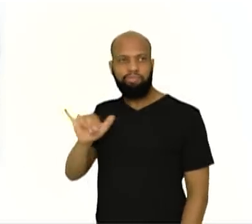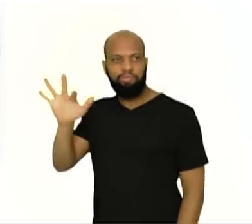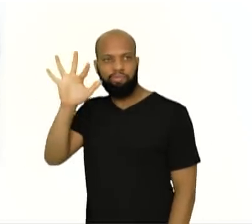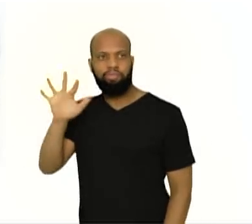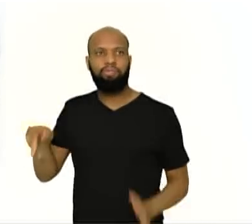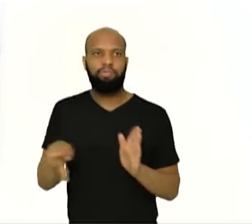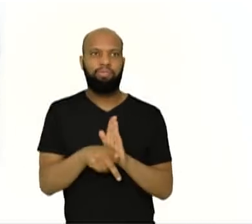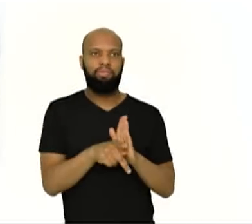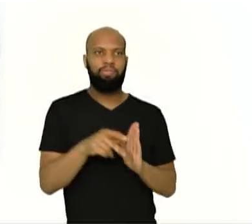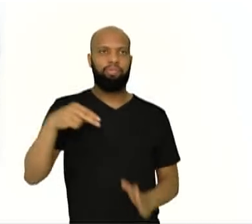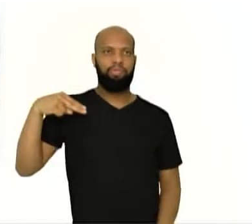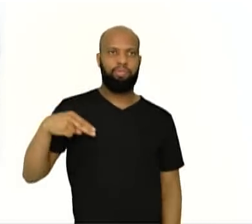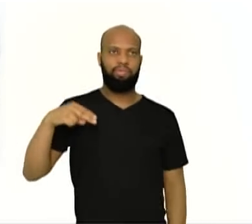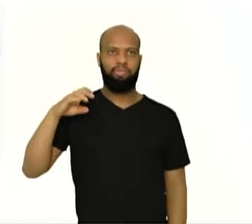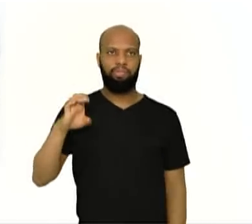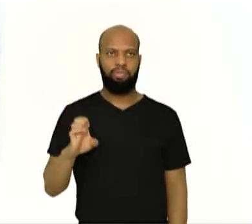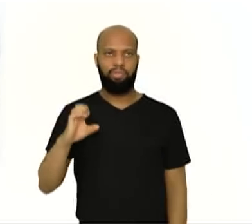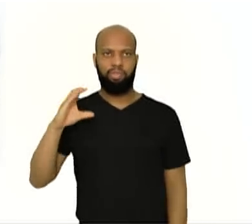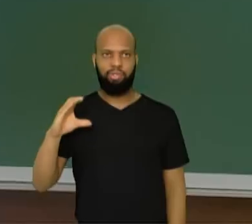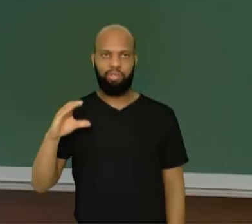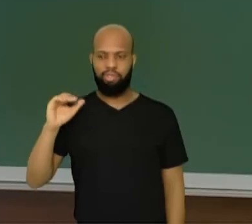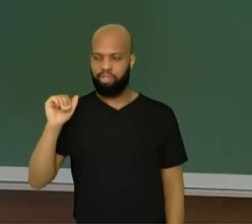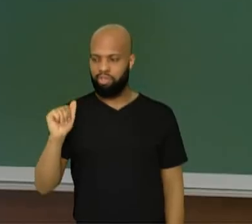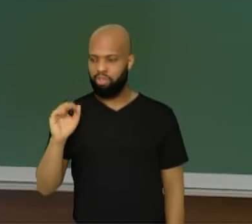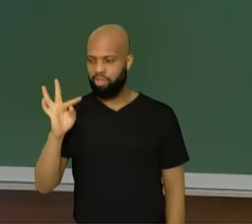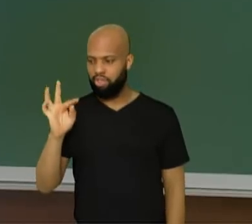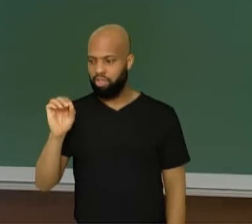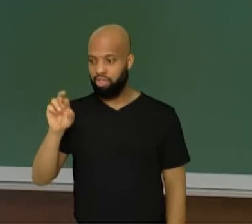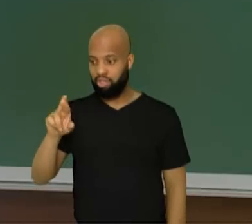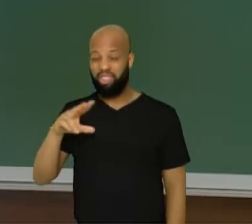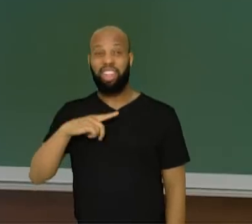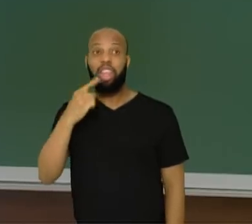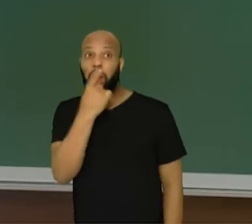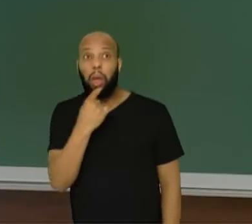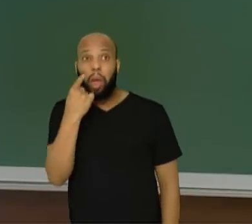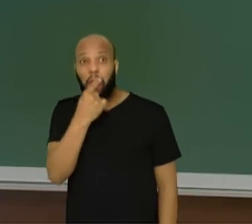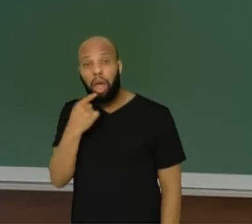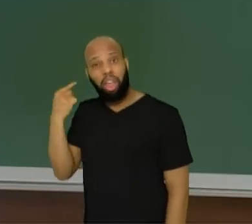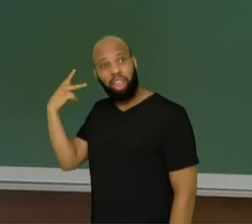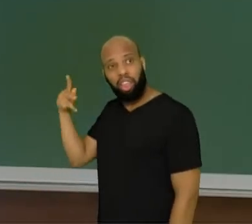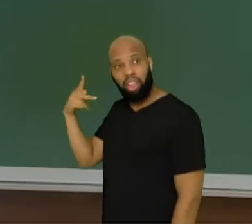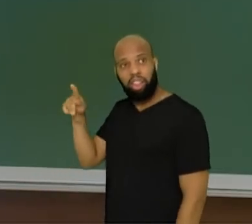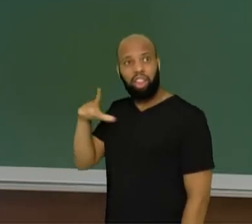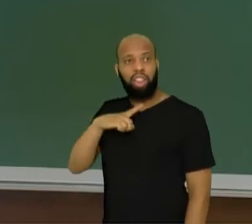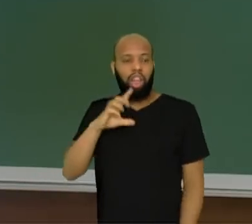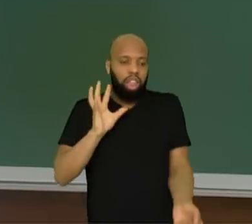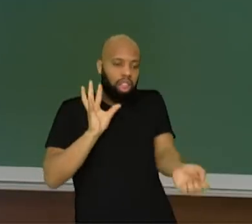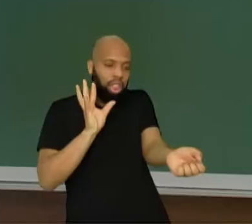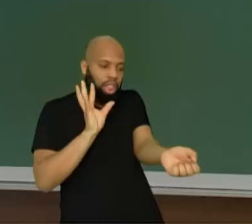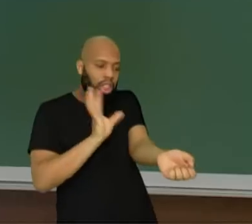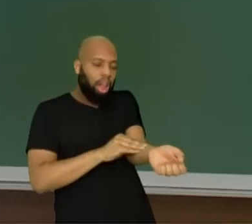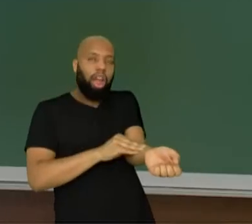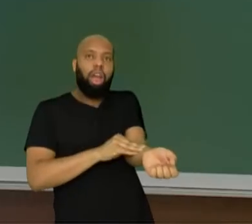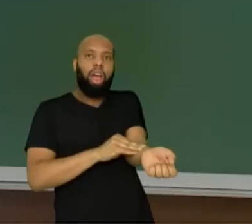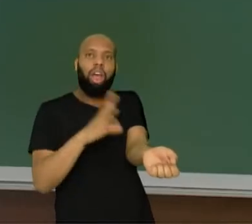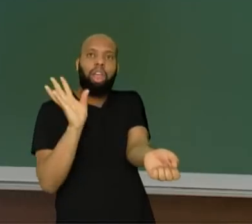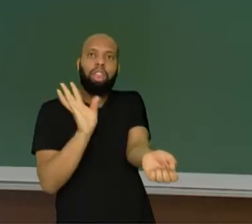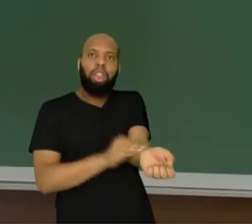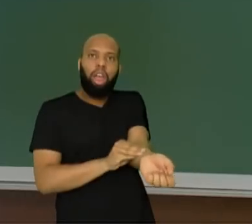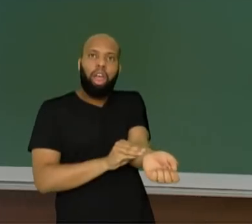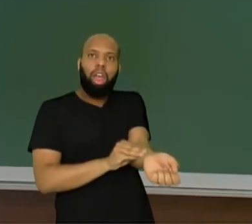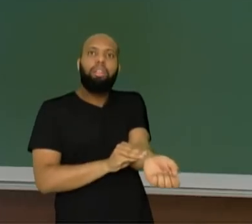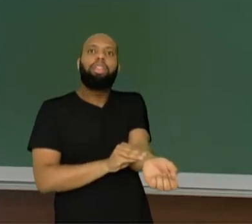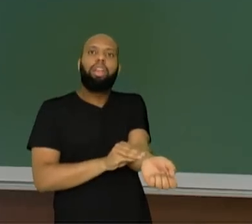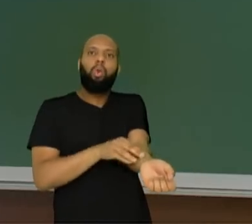necator. Olha aqui, é a boca dele. Ele vai ter uma estrutura onde ele vai se prender e vai se